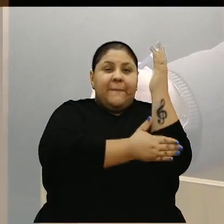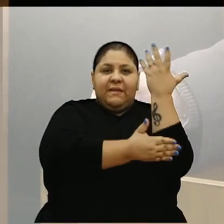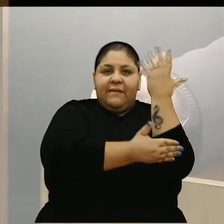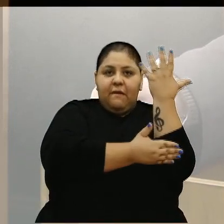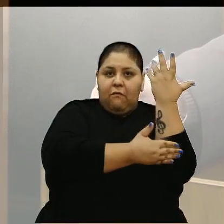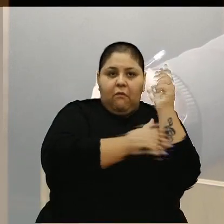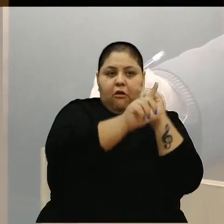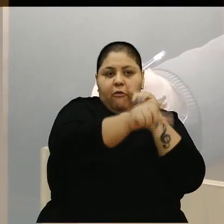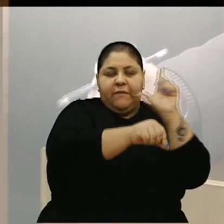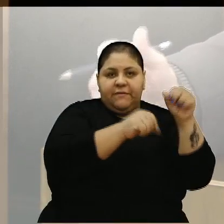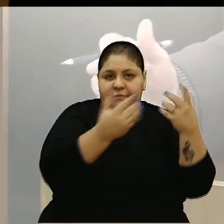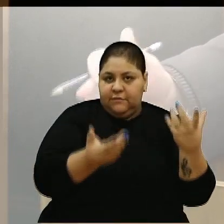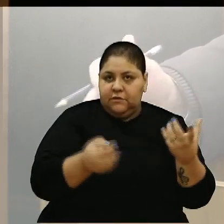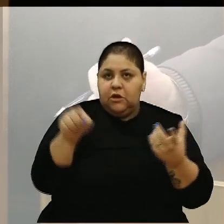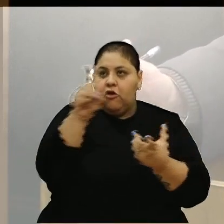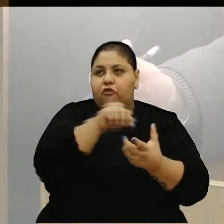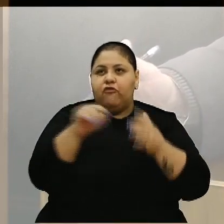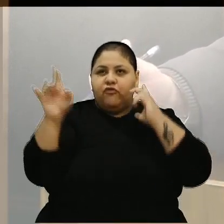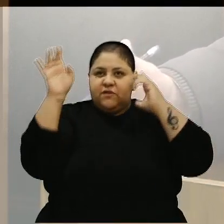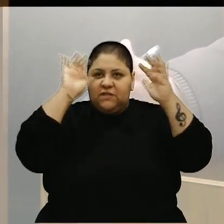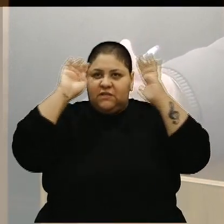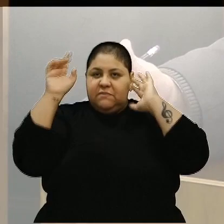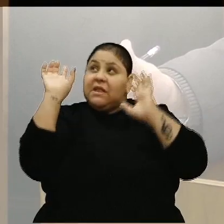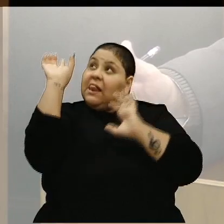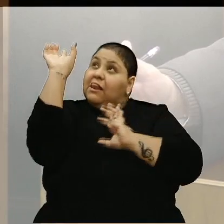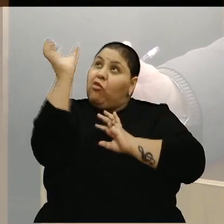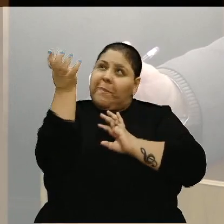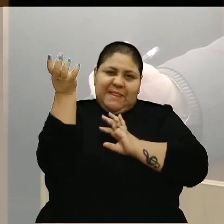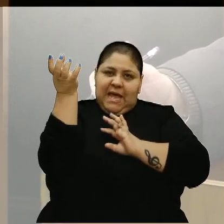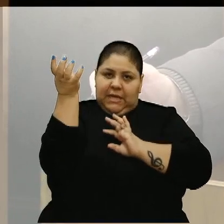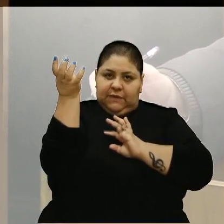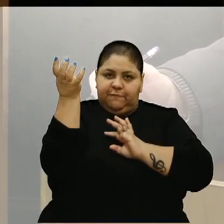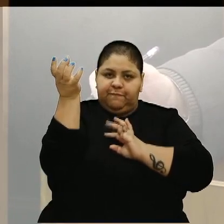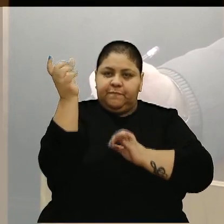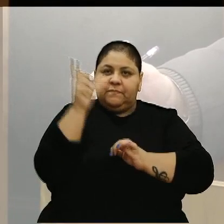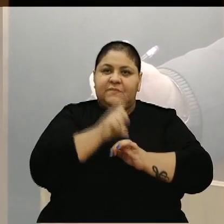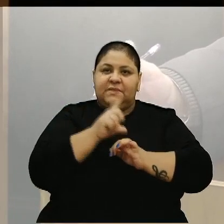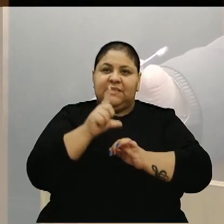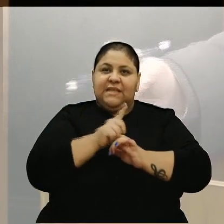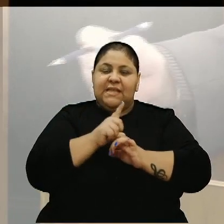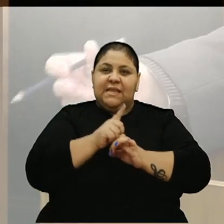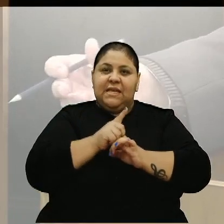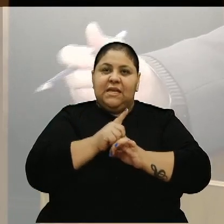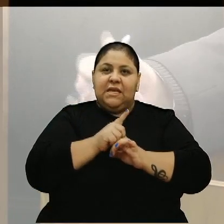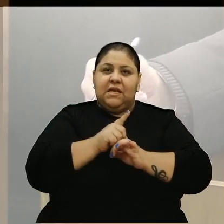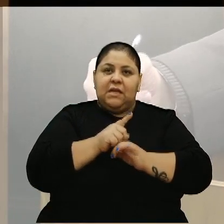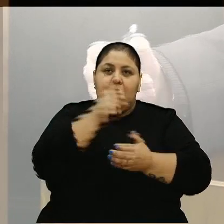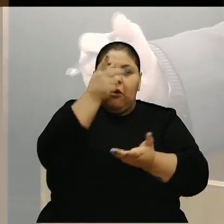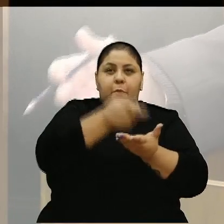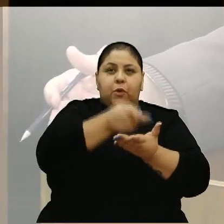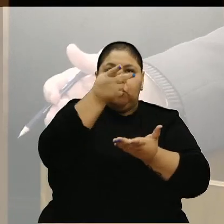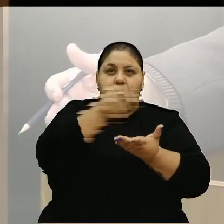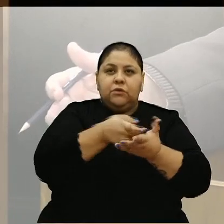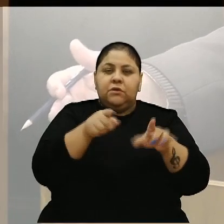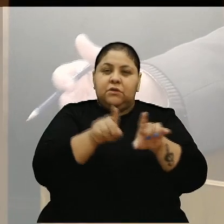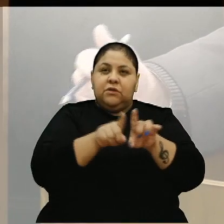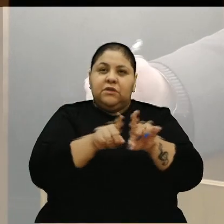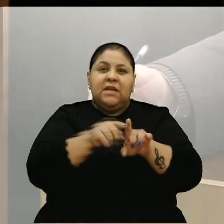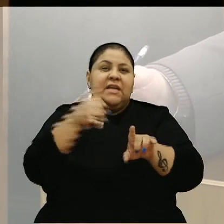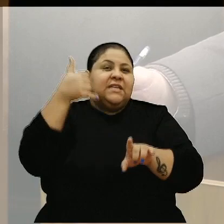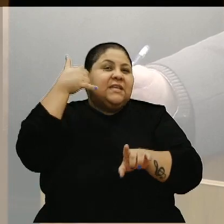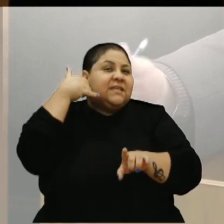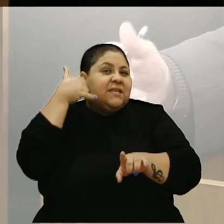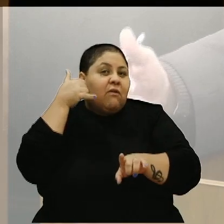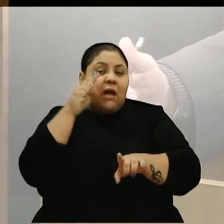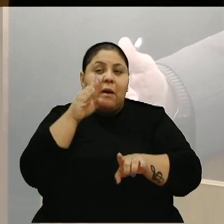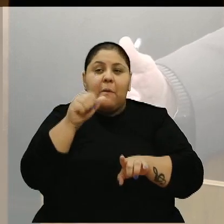tratamento. Vocês imaginem essas luminárias, essas lâmpadas que têm químicos dentro, né? Baterias, celulares que foram